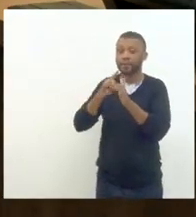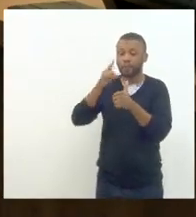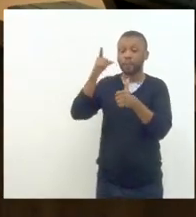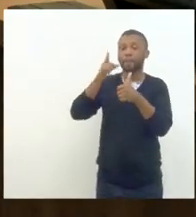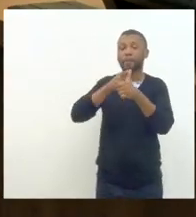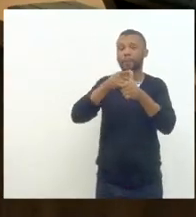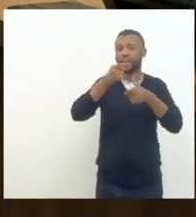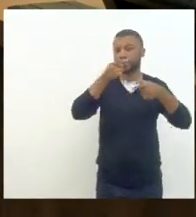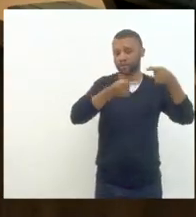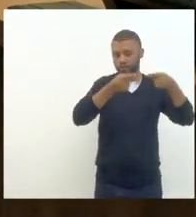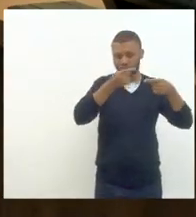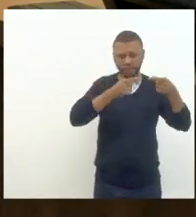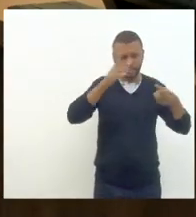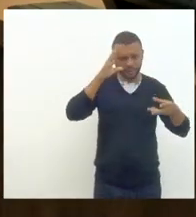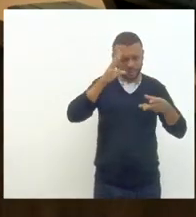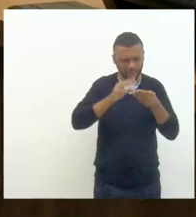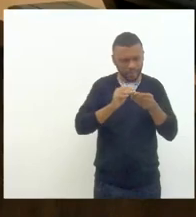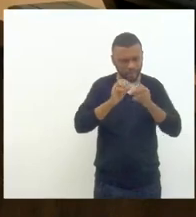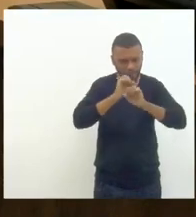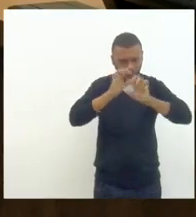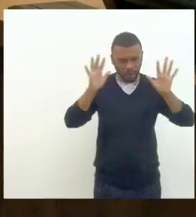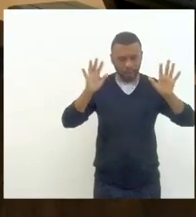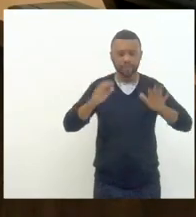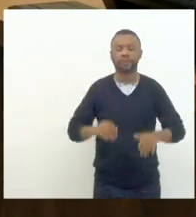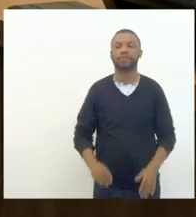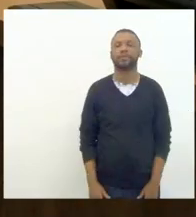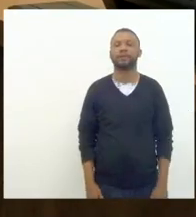primeira. Deu para entender?